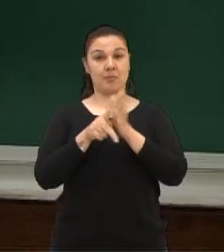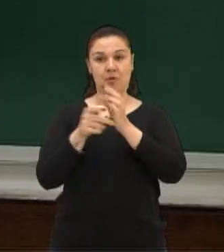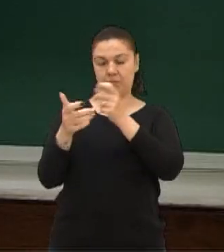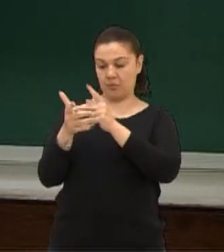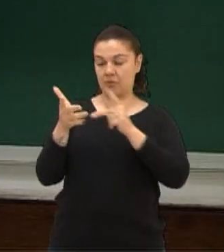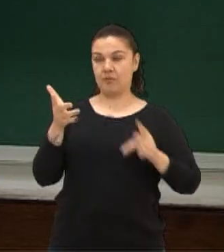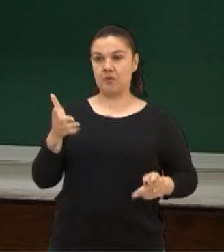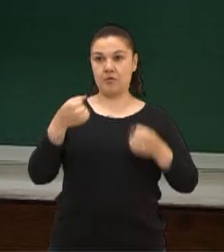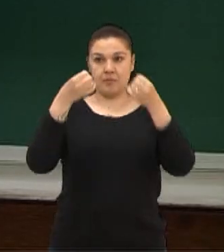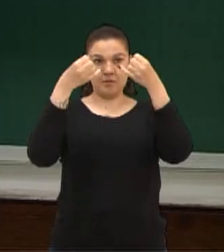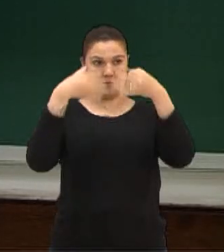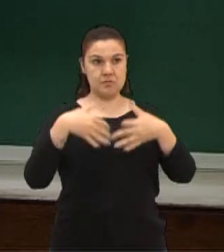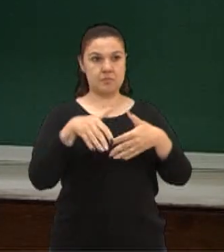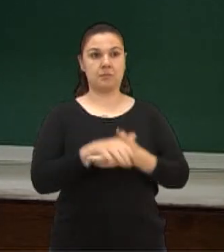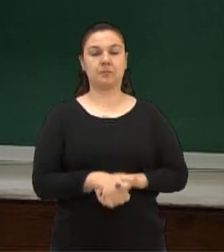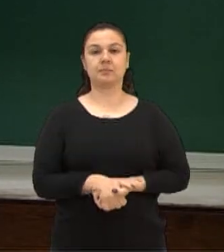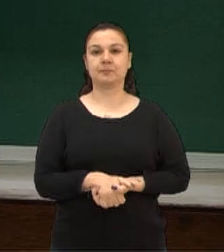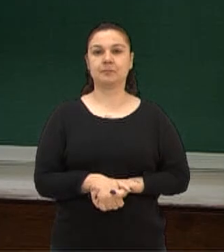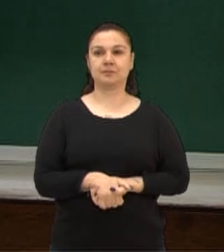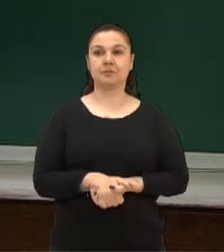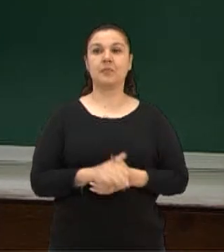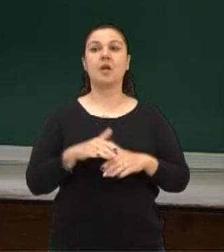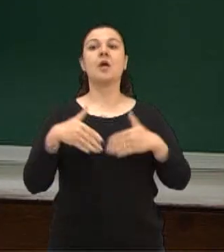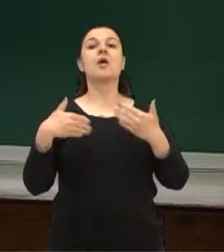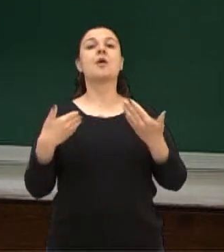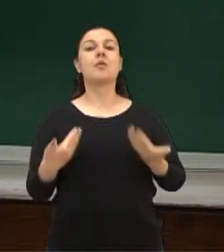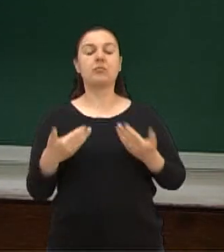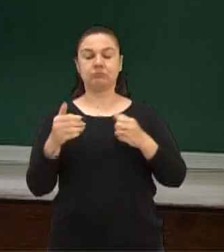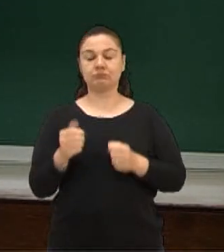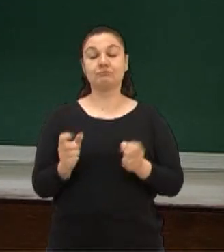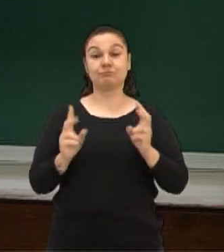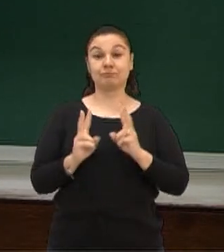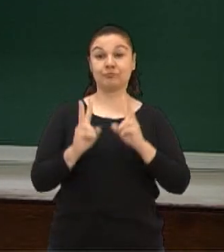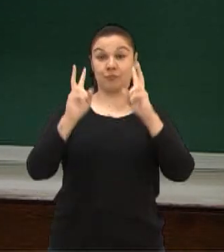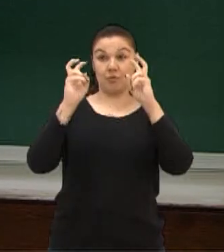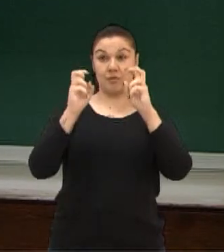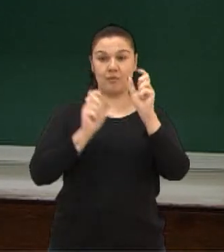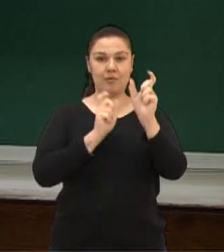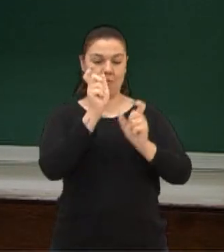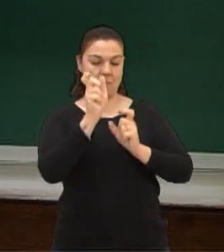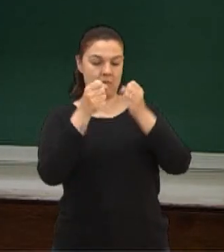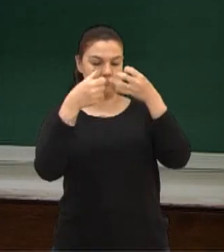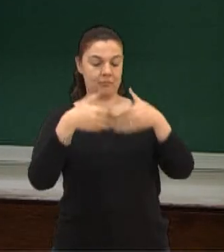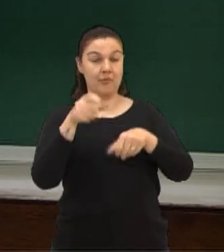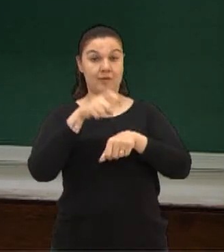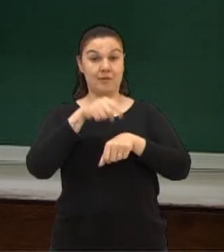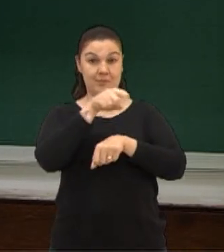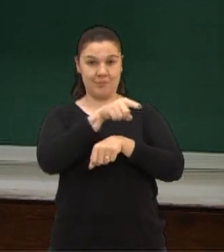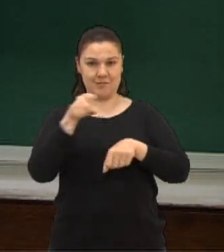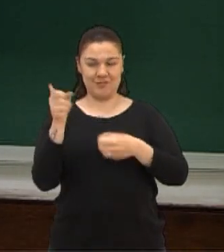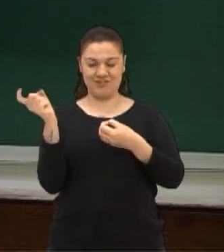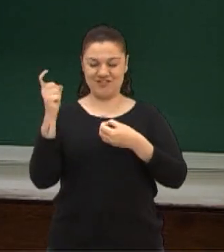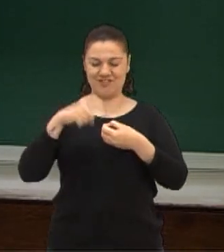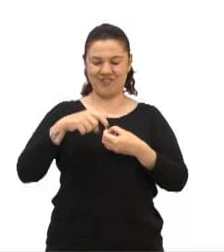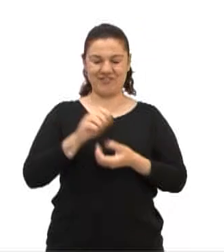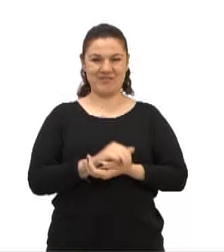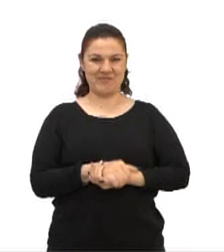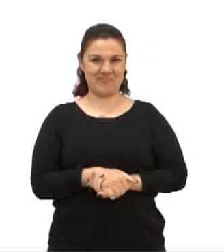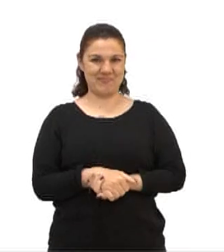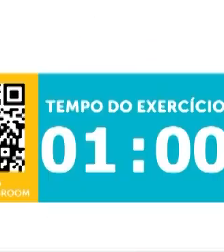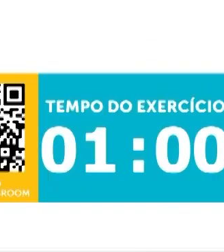o justificam? Ok? Qual é o tema e quais são as palavras que justificam? Vou dar um tempo para você fazer isso e eu já